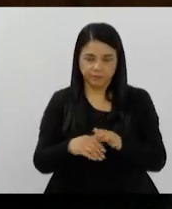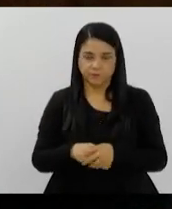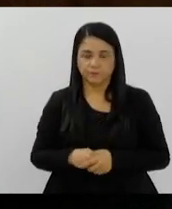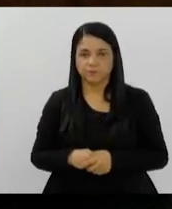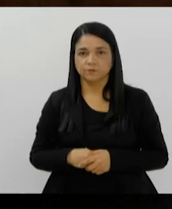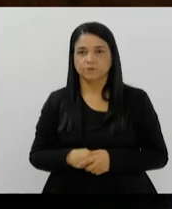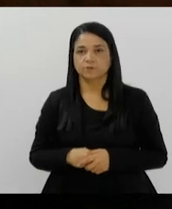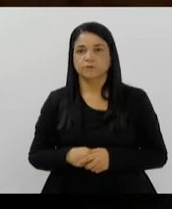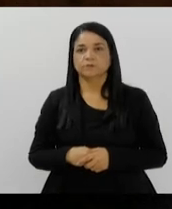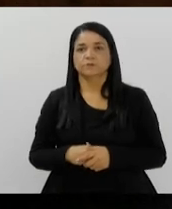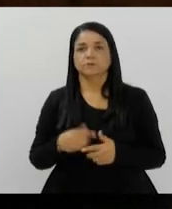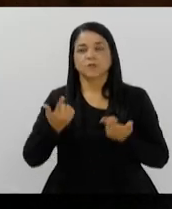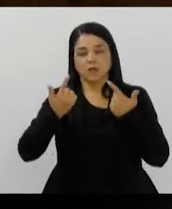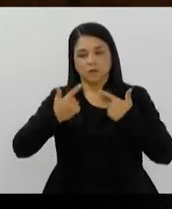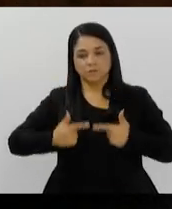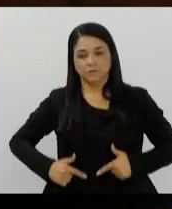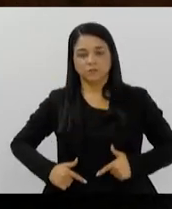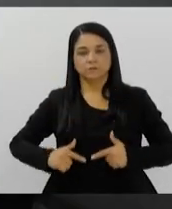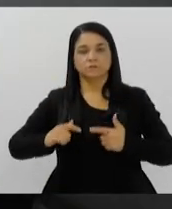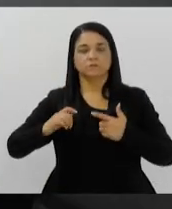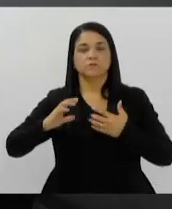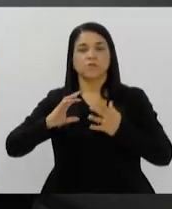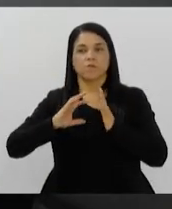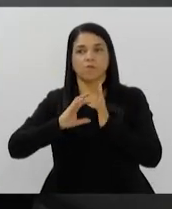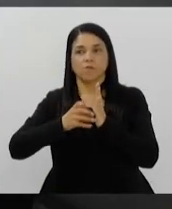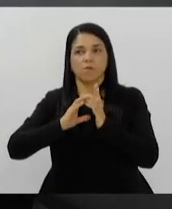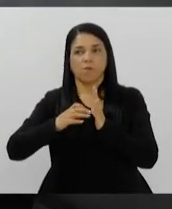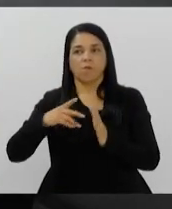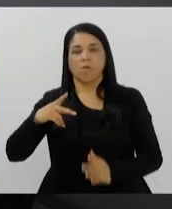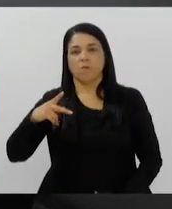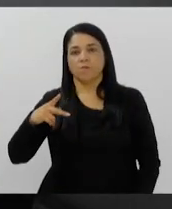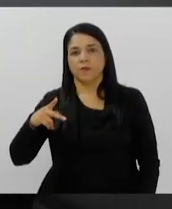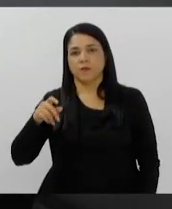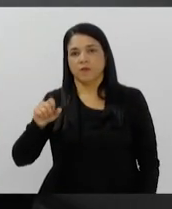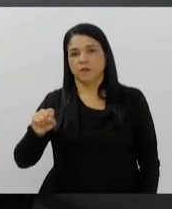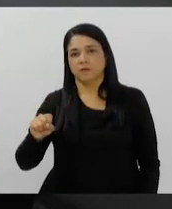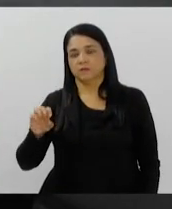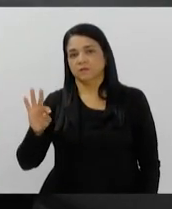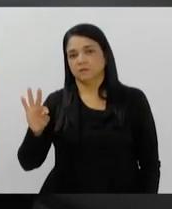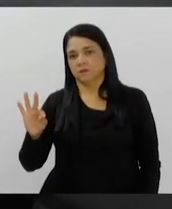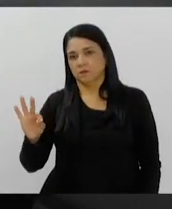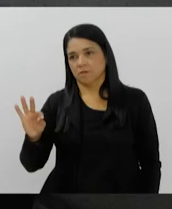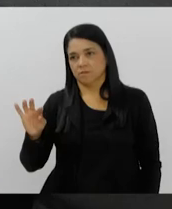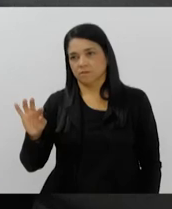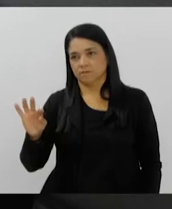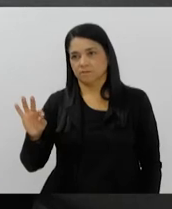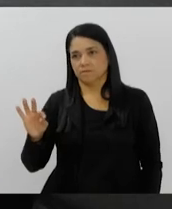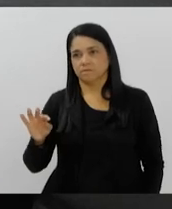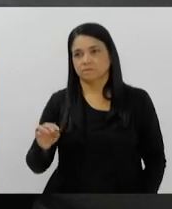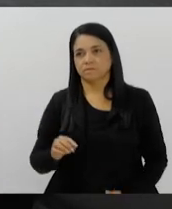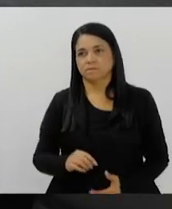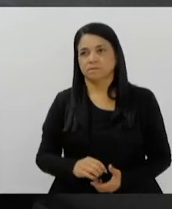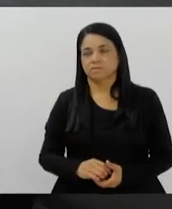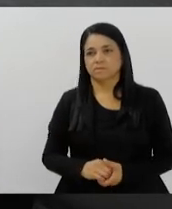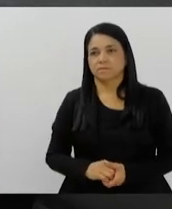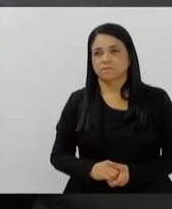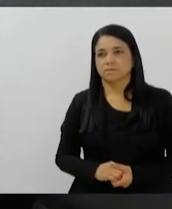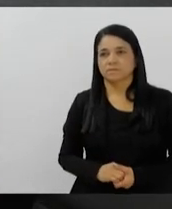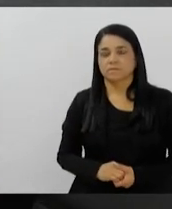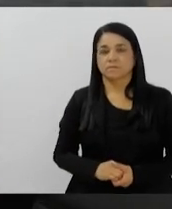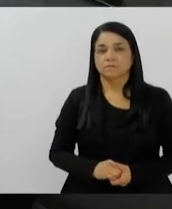É a abstenção da bancada do PSB, eu e o deputado ecossocialista Jair. Só um minutinho. Só um